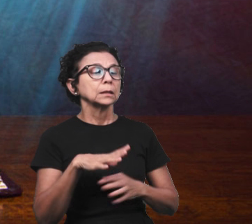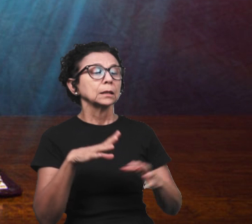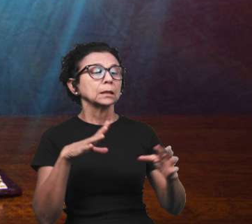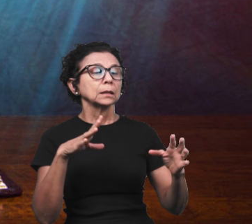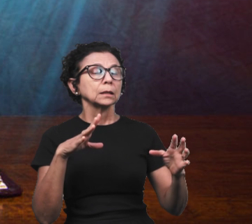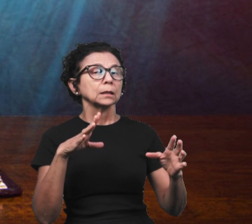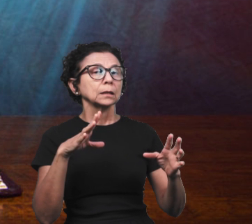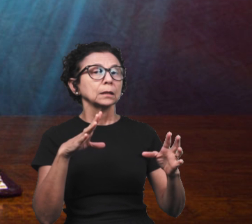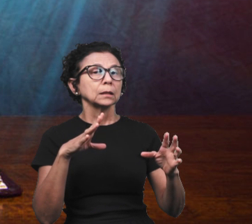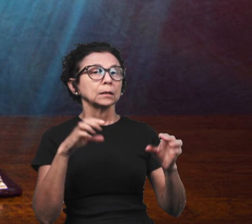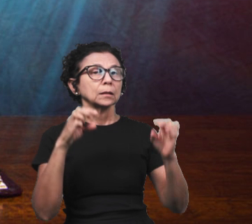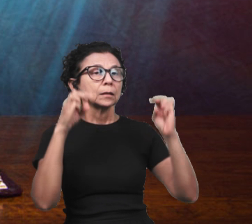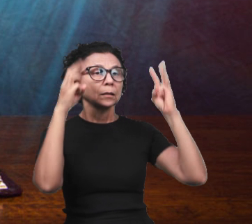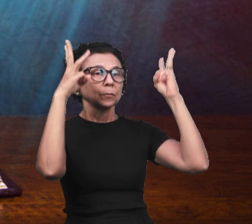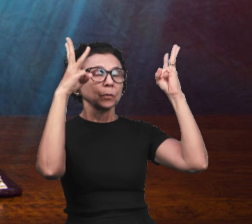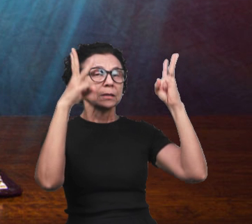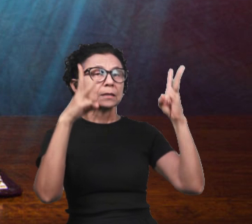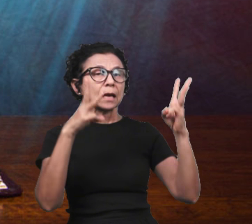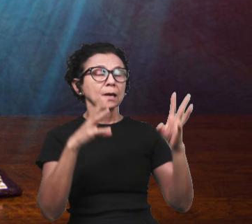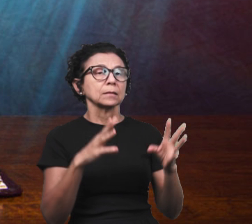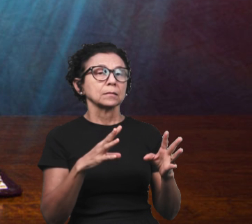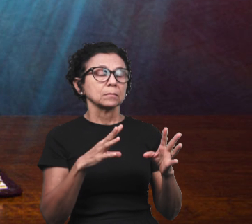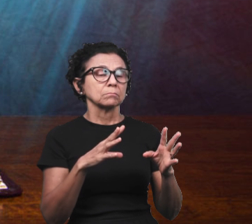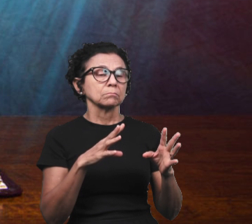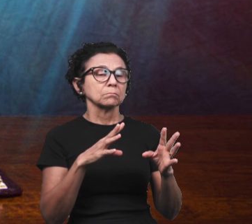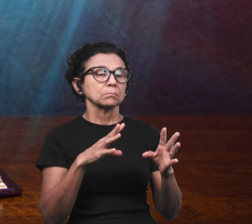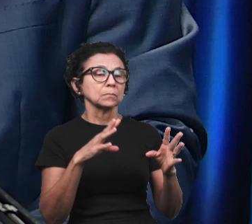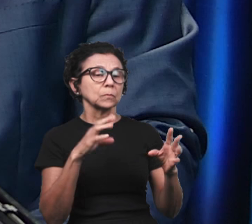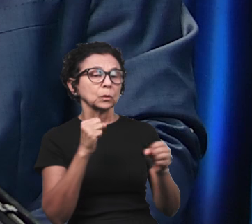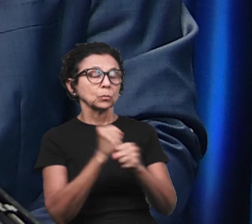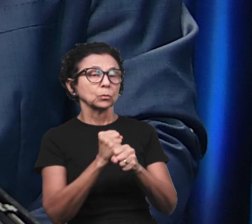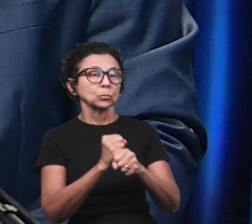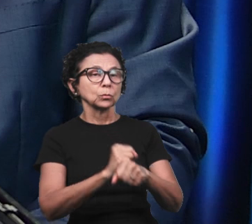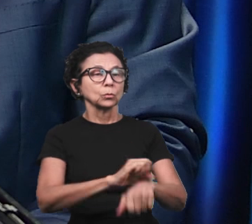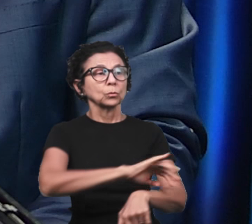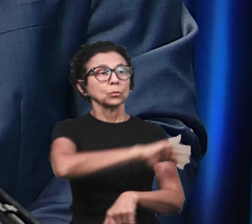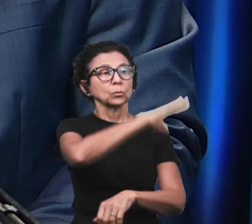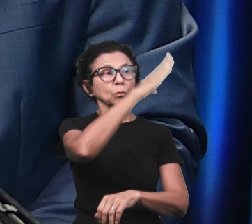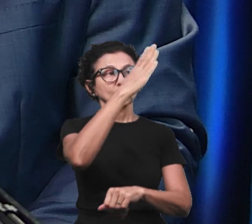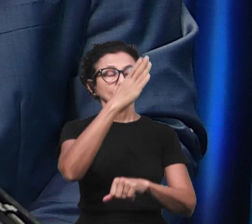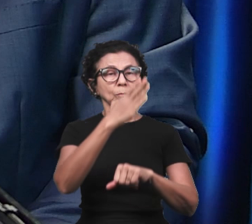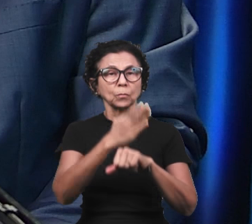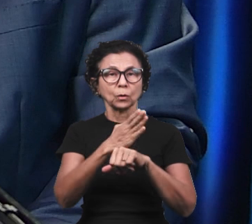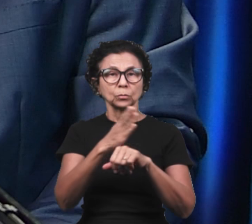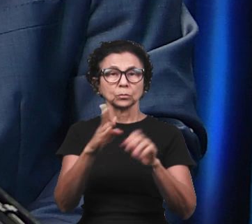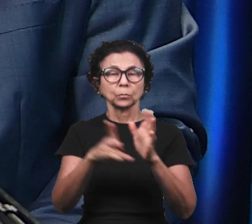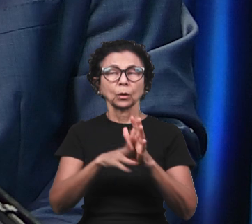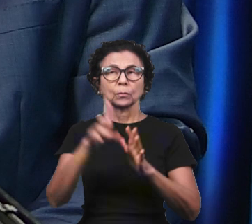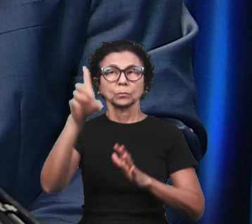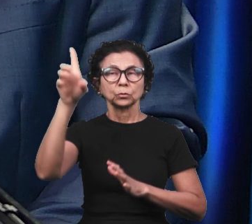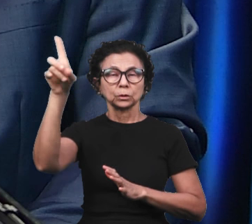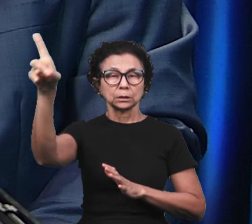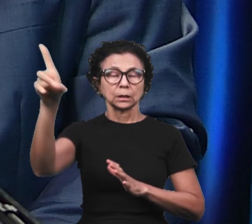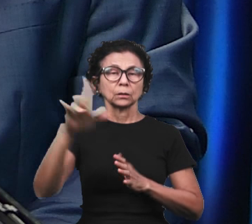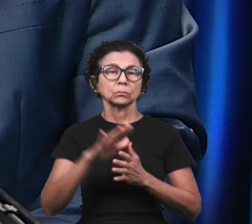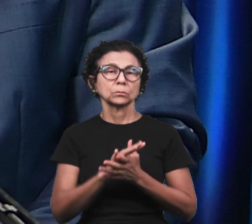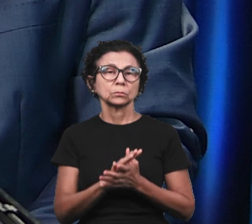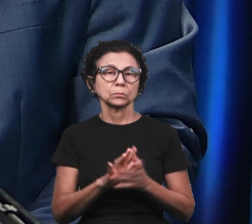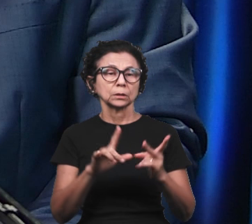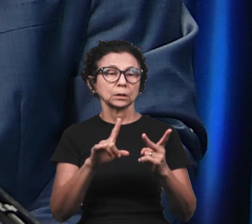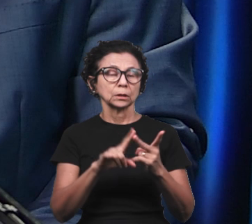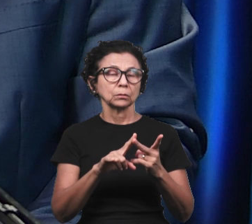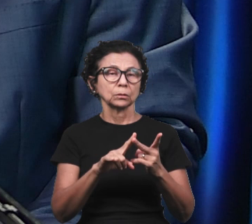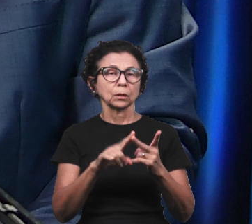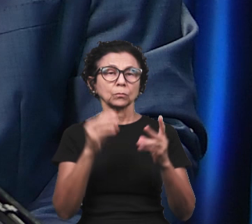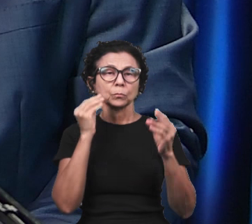no monte de Deus e o beijou. Então, ele saiu